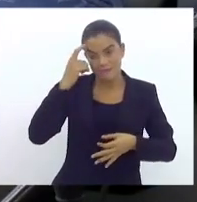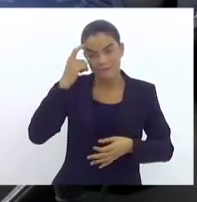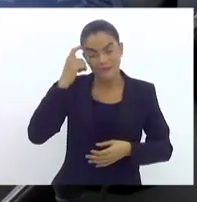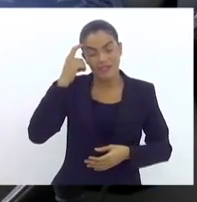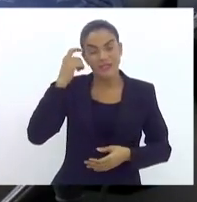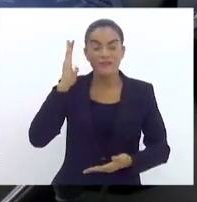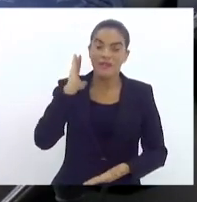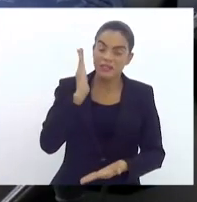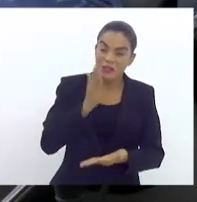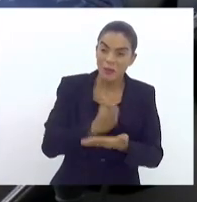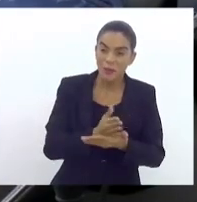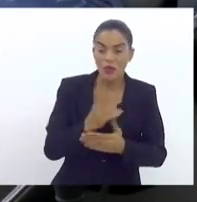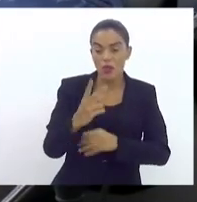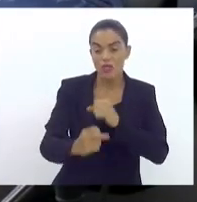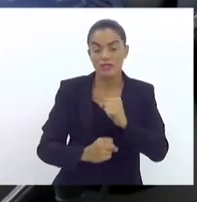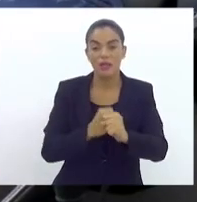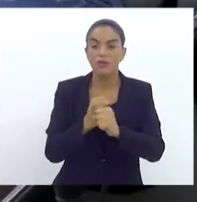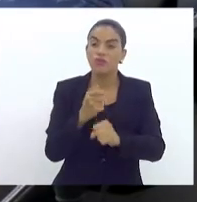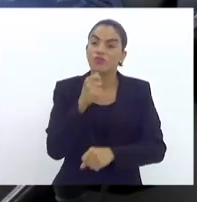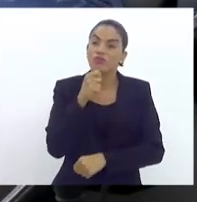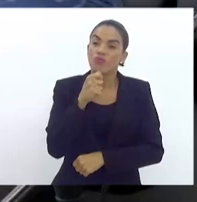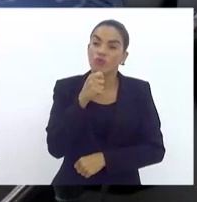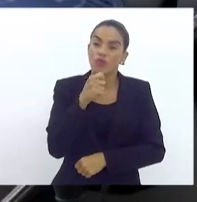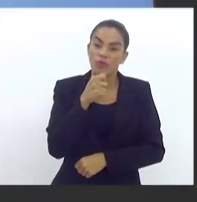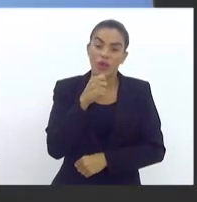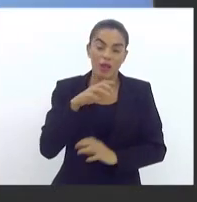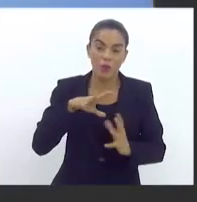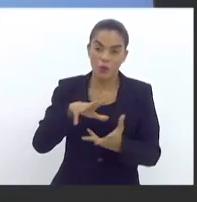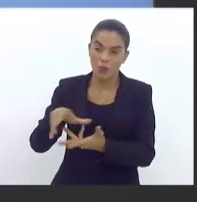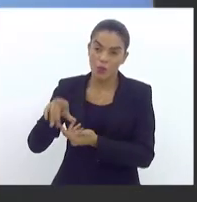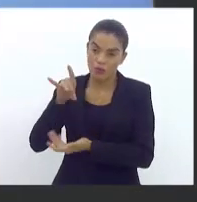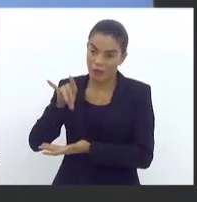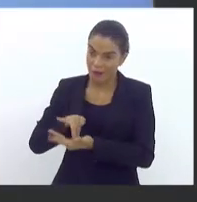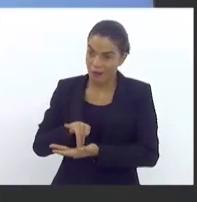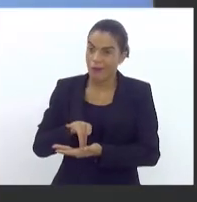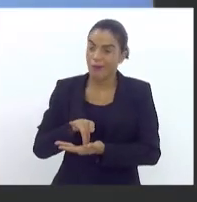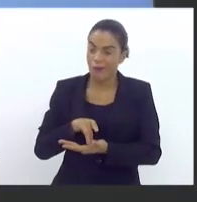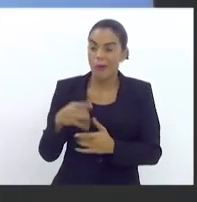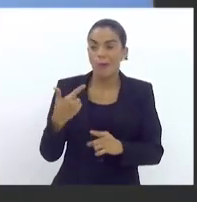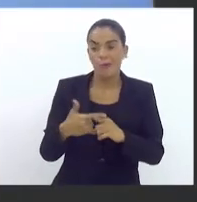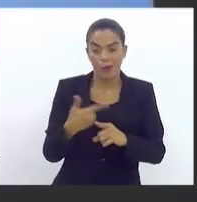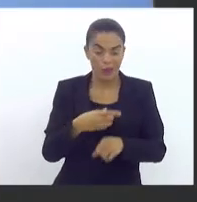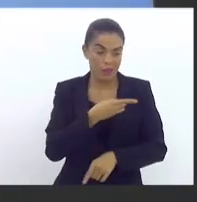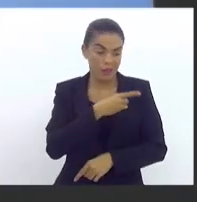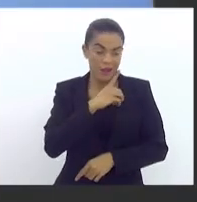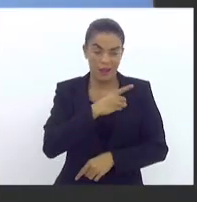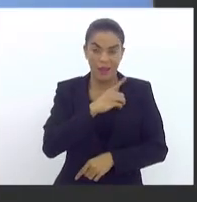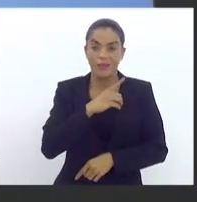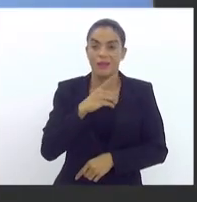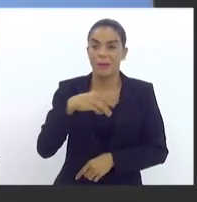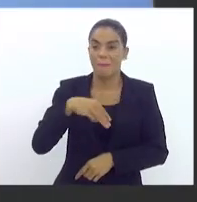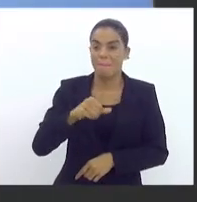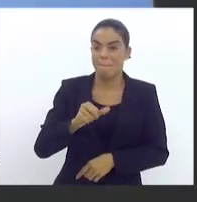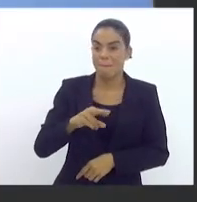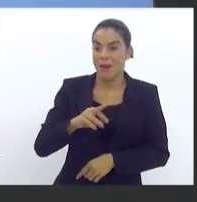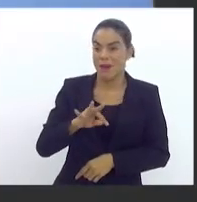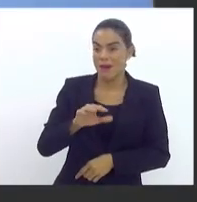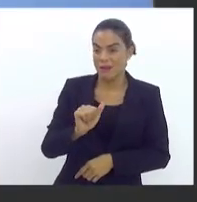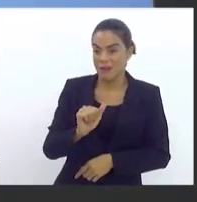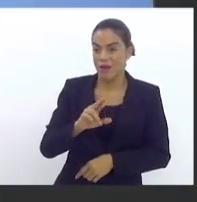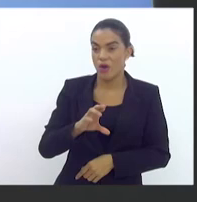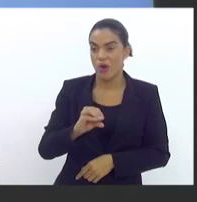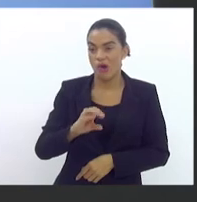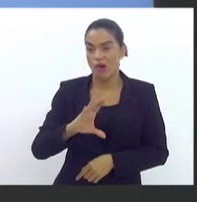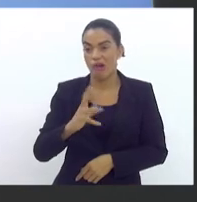dois três anos depois a gente não teria uma tragédia no mundo real porque Doutora Marta Rocha sabe muito bem né chefe da Polícia Civil